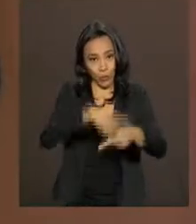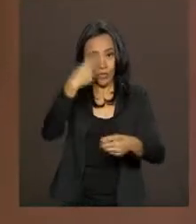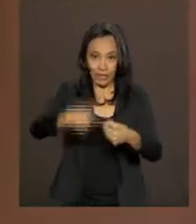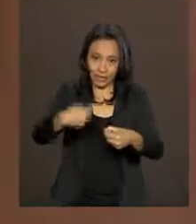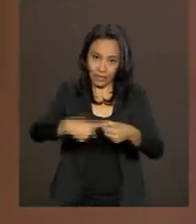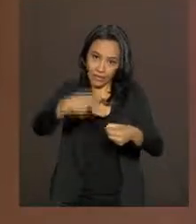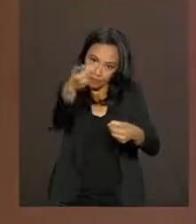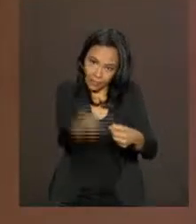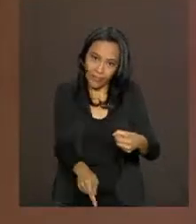e de um ex